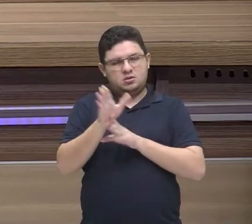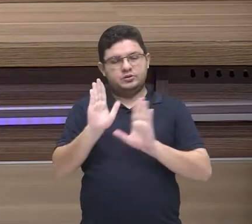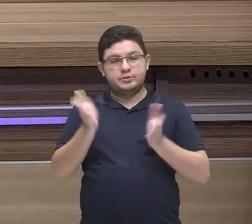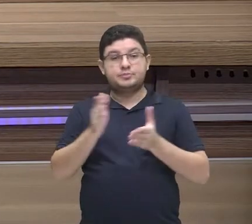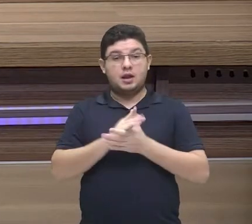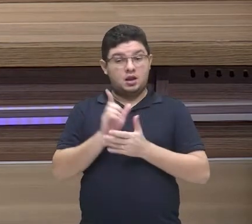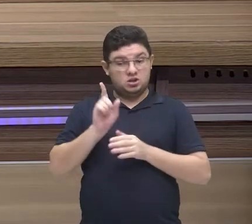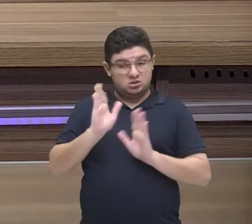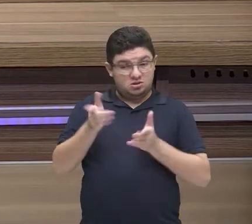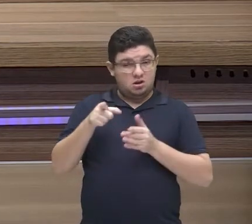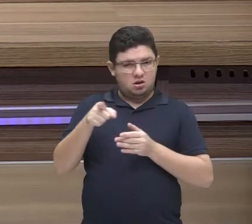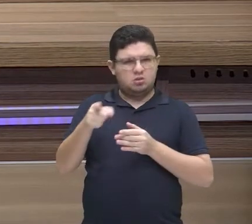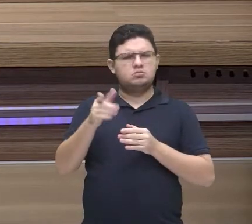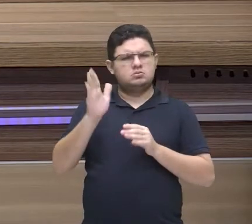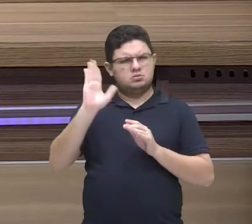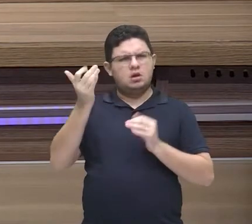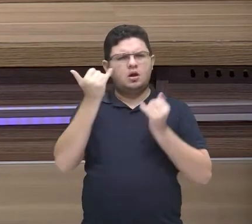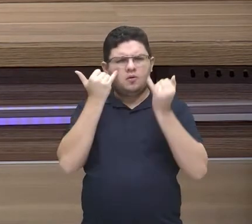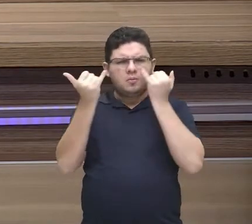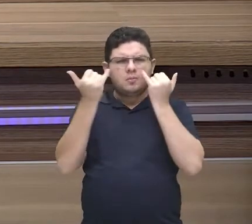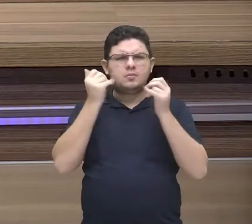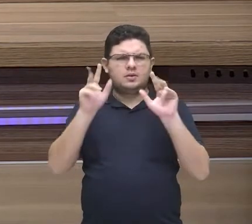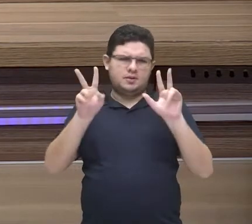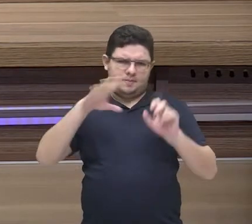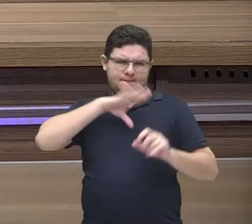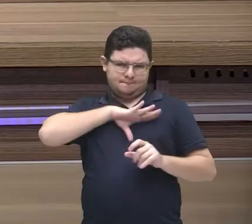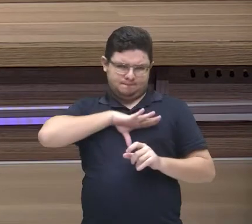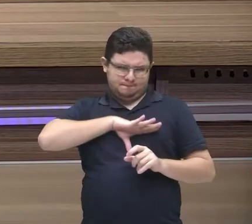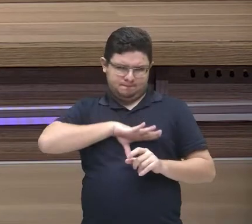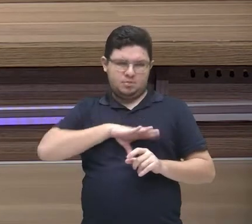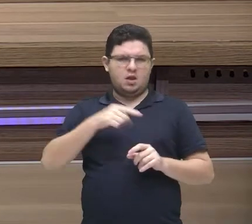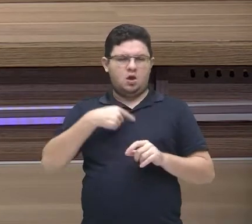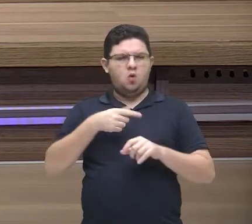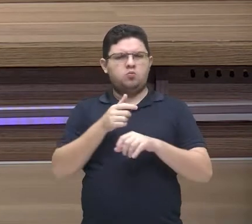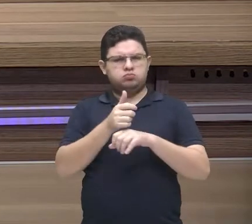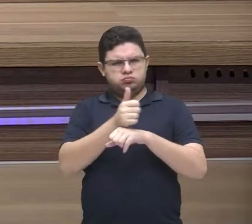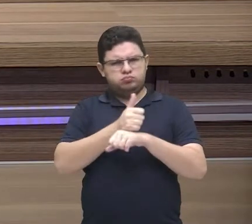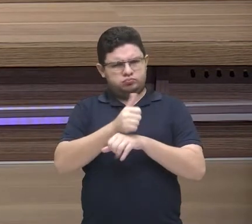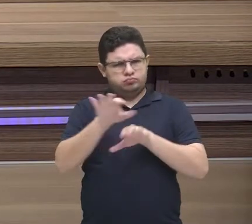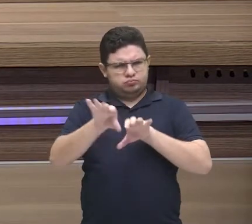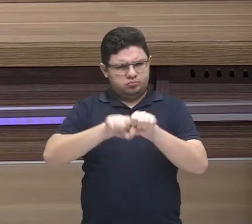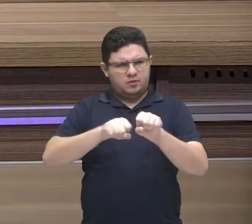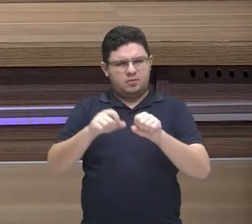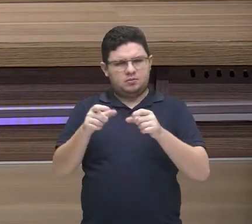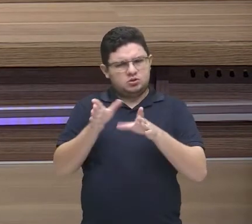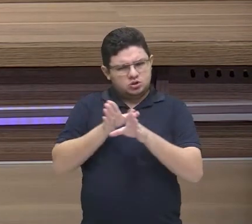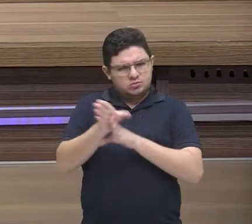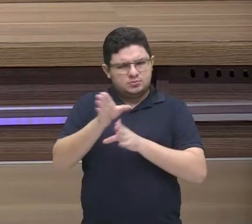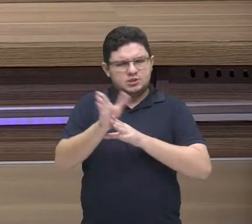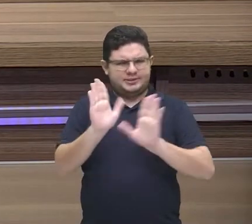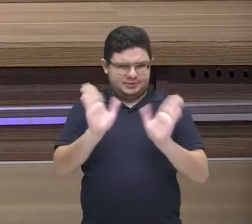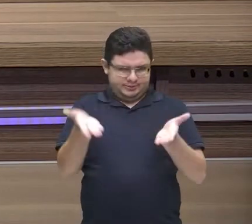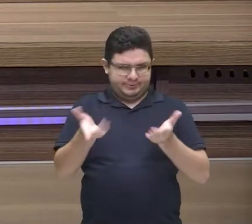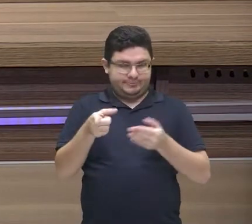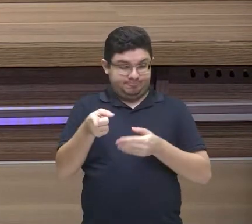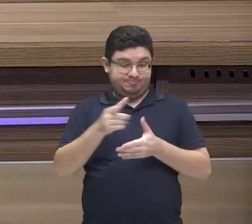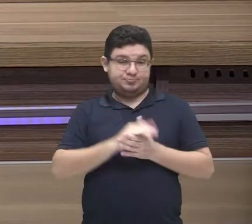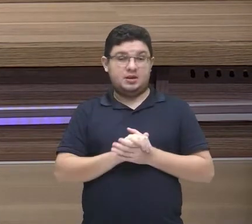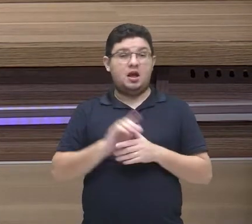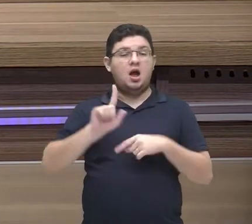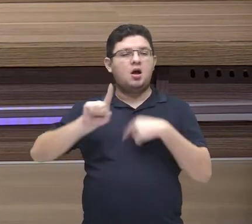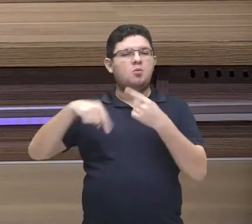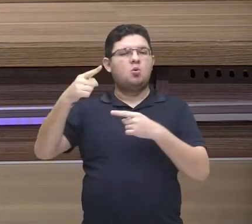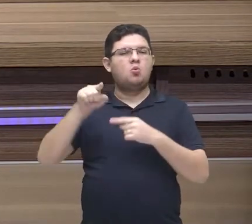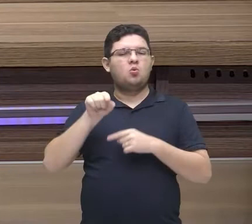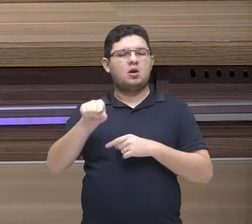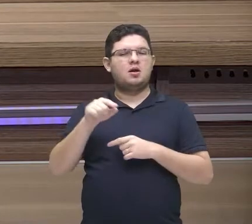informação adequada sobre a menstruação, né? Pela minha formação médica, por todas as informações que a gente passava. E um belo dia, ela estava dentro da sala,